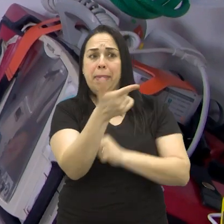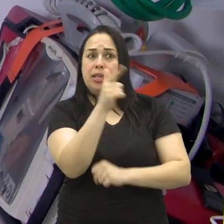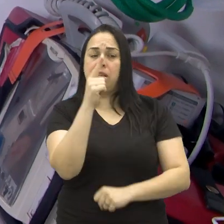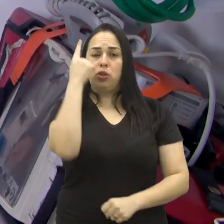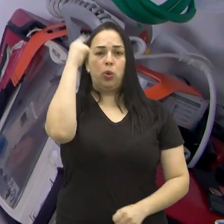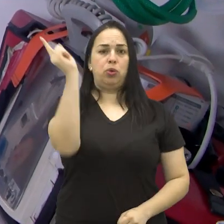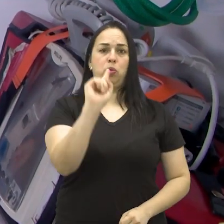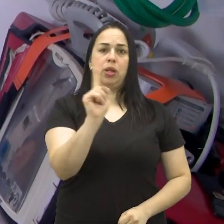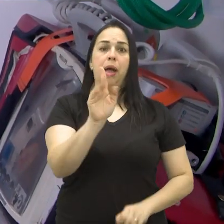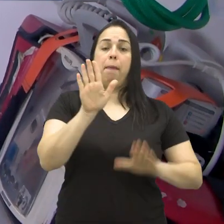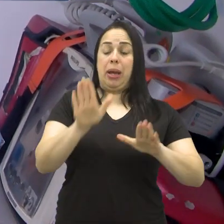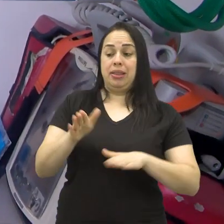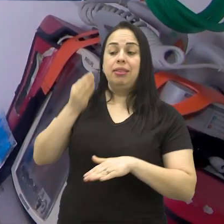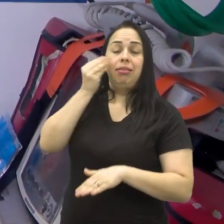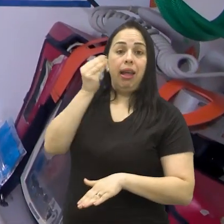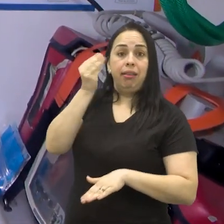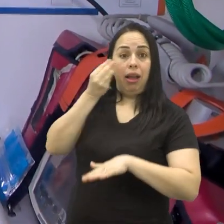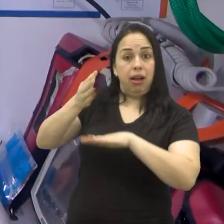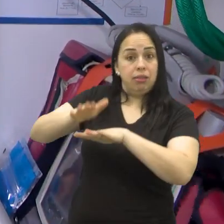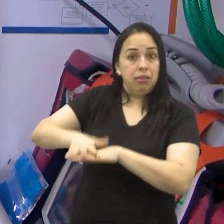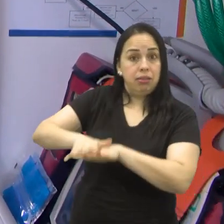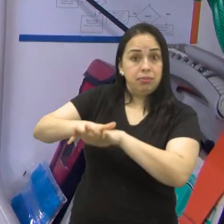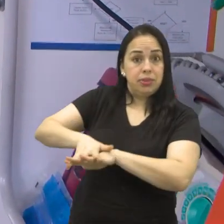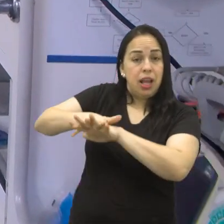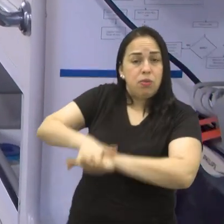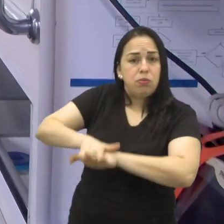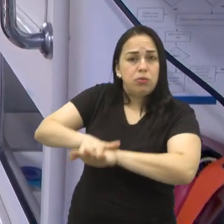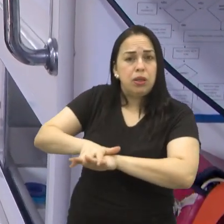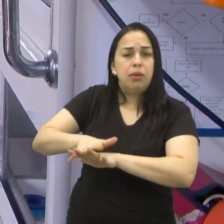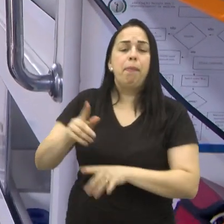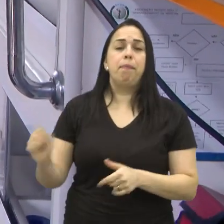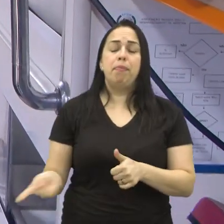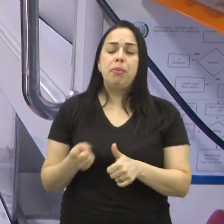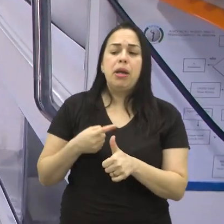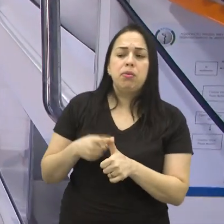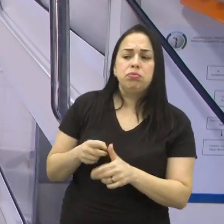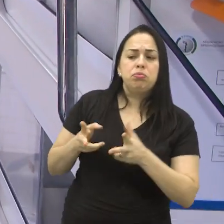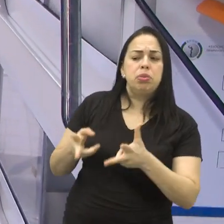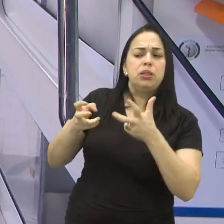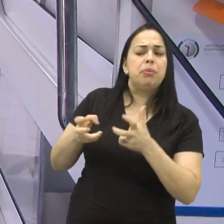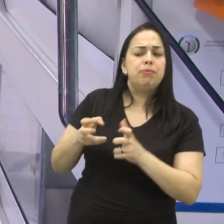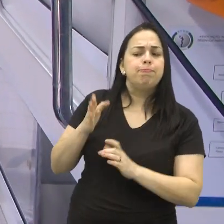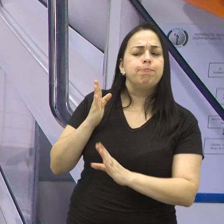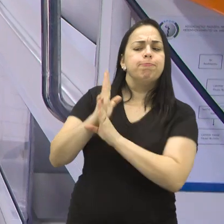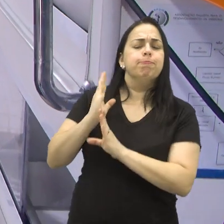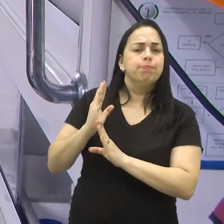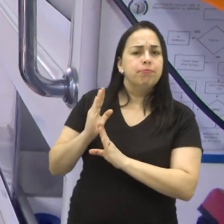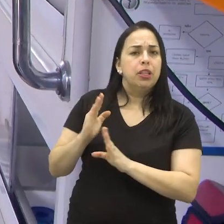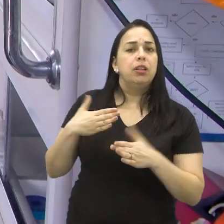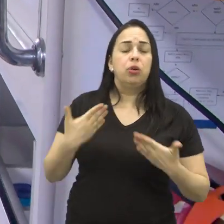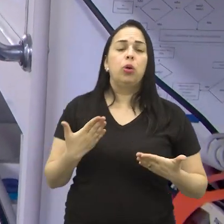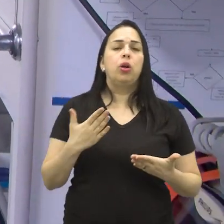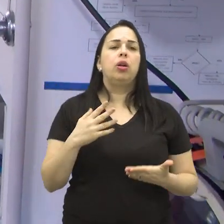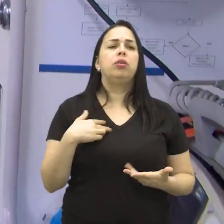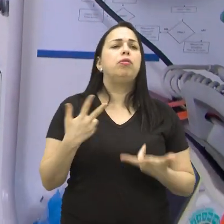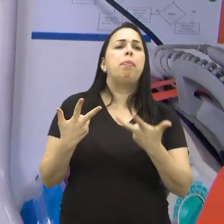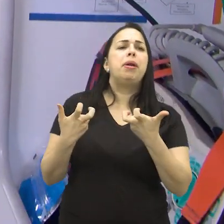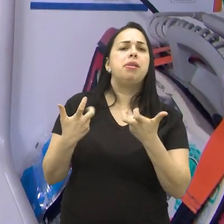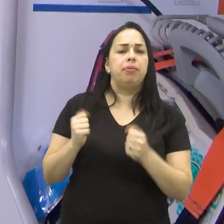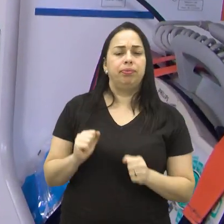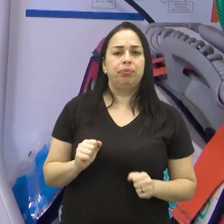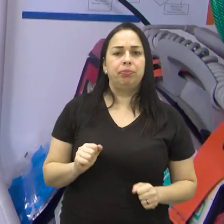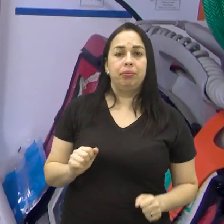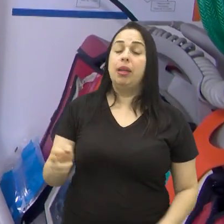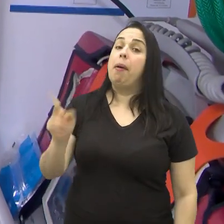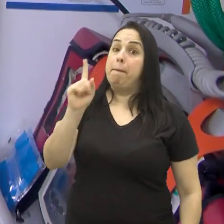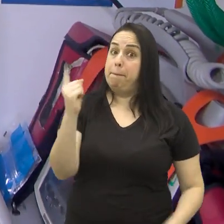leigo comece uma ressuscitação cardiopulmonar é identificar primeiro a parada. Como que a gente vai fazer? A primeira